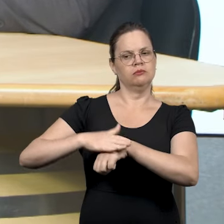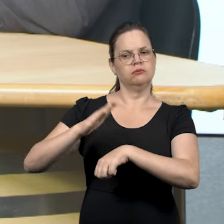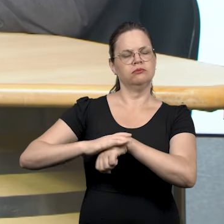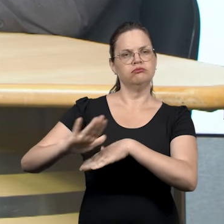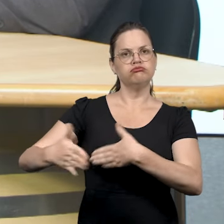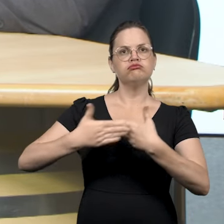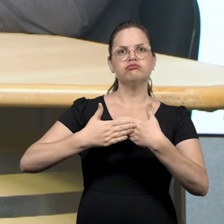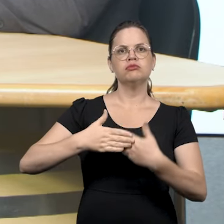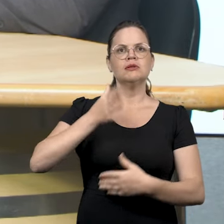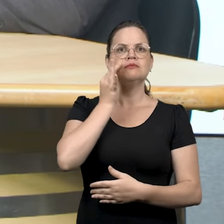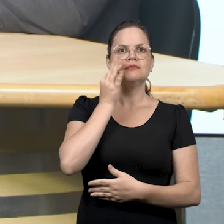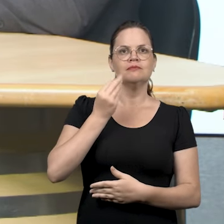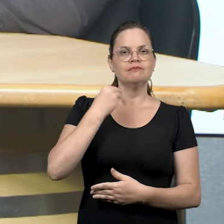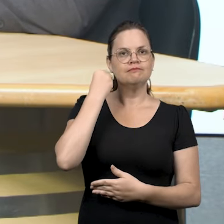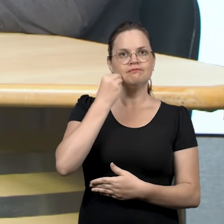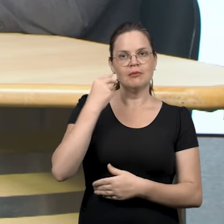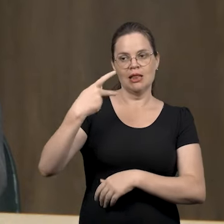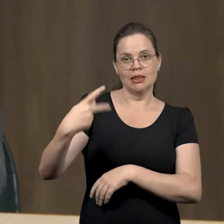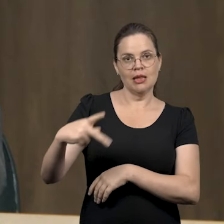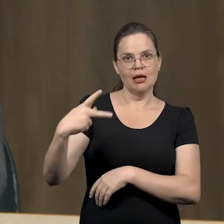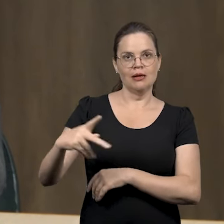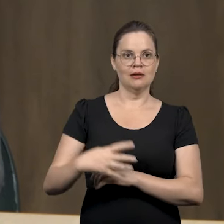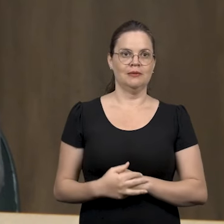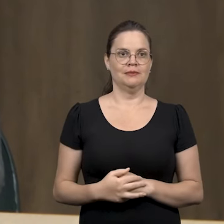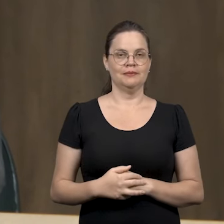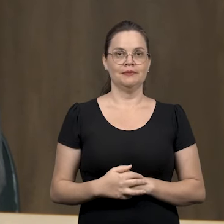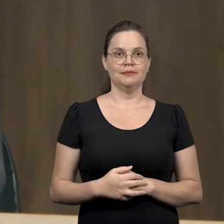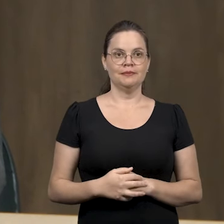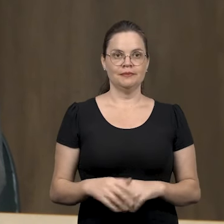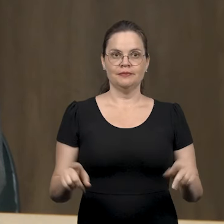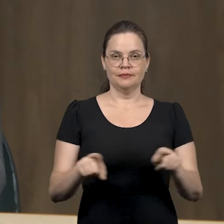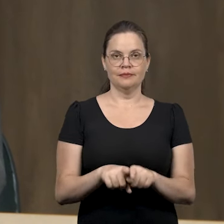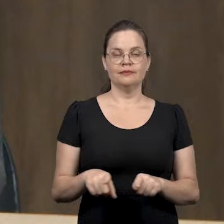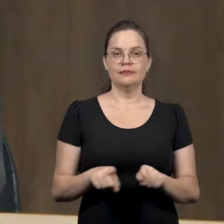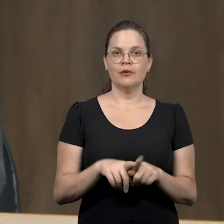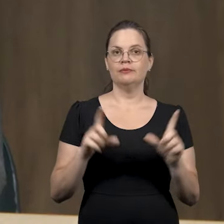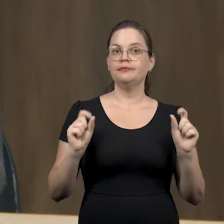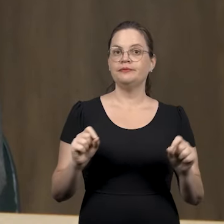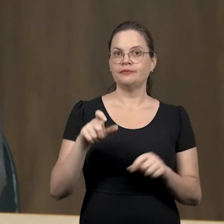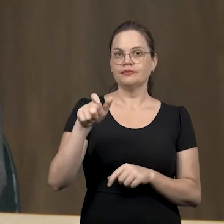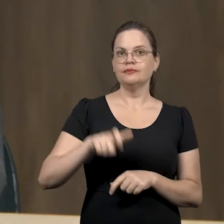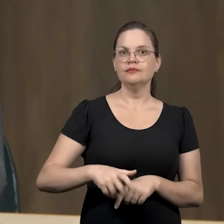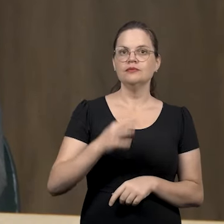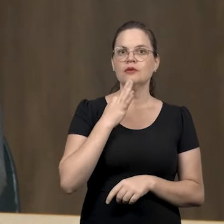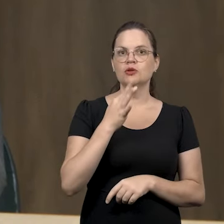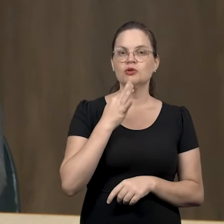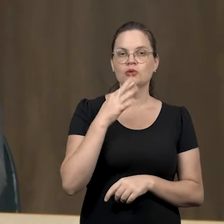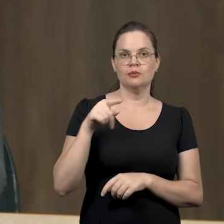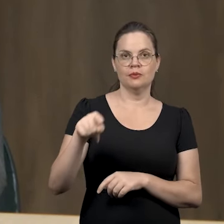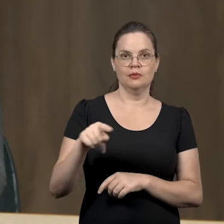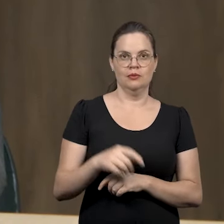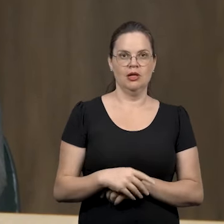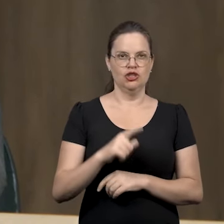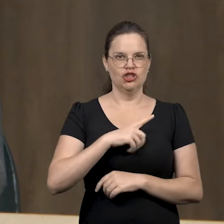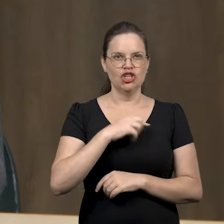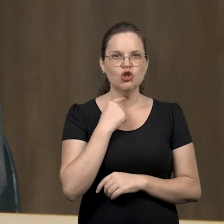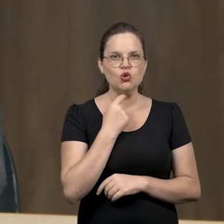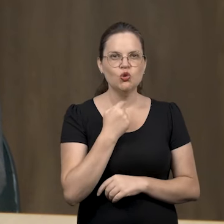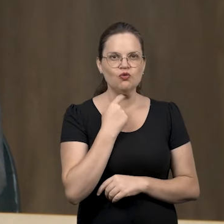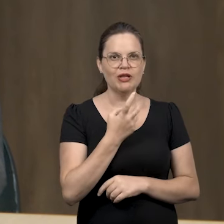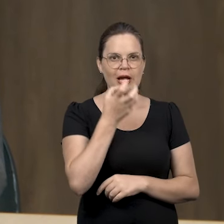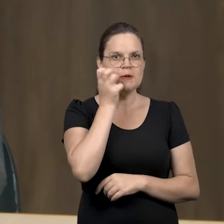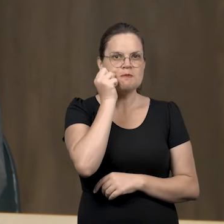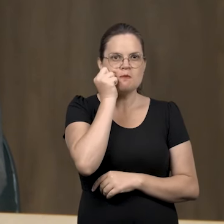própria experiência. E outro ponto que foi observado que Tomé, ele não carregava